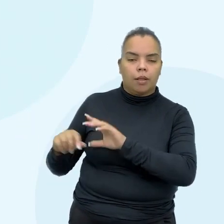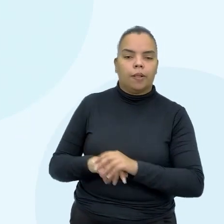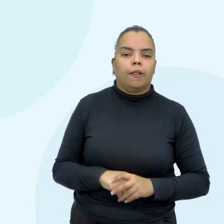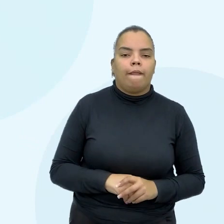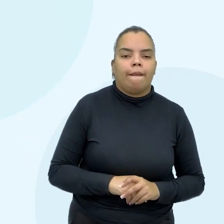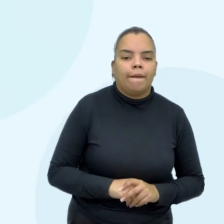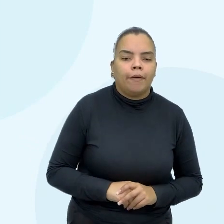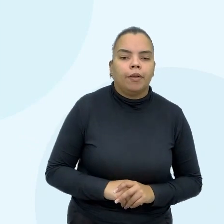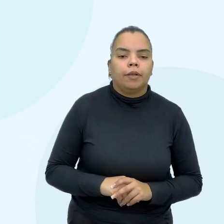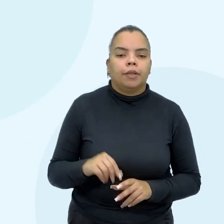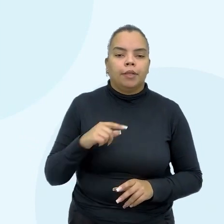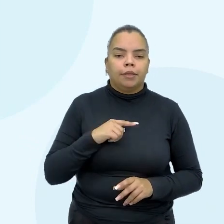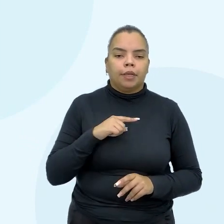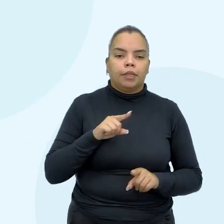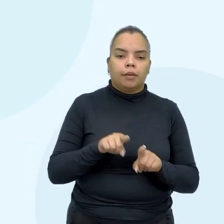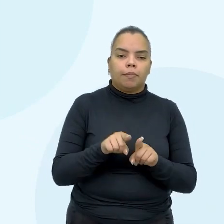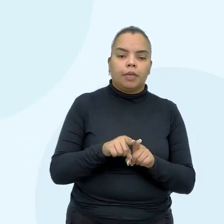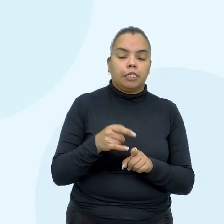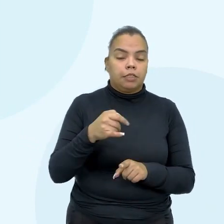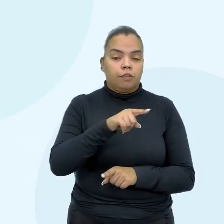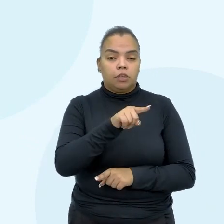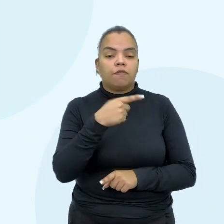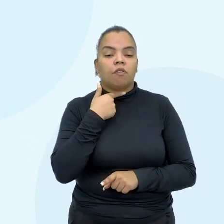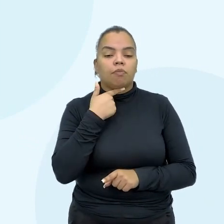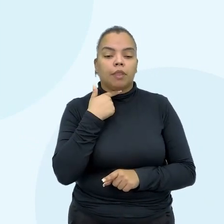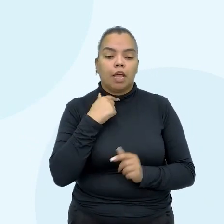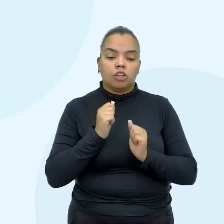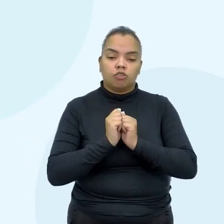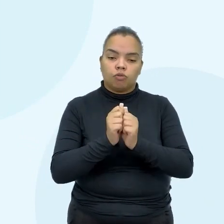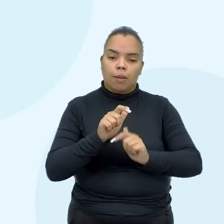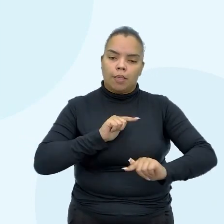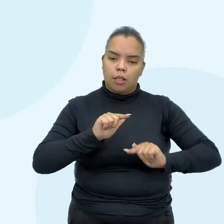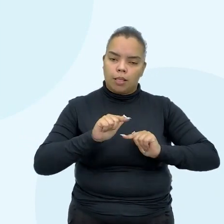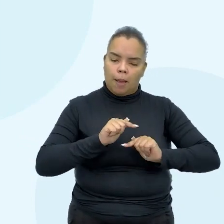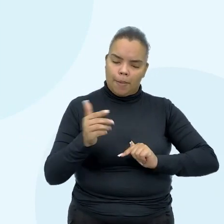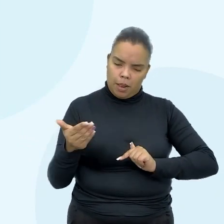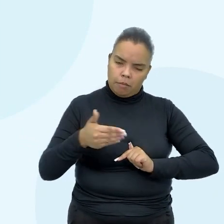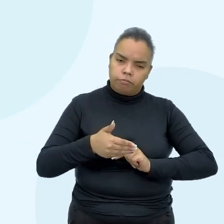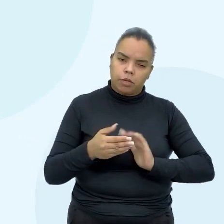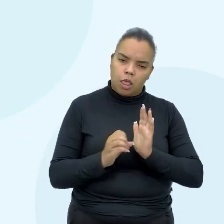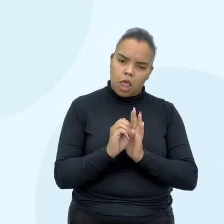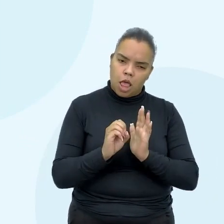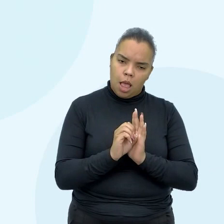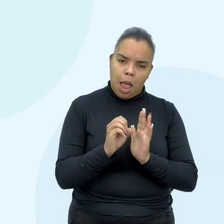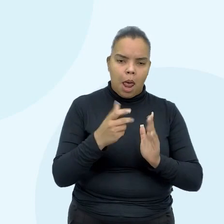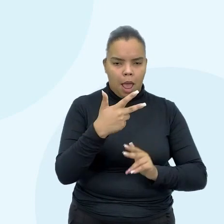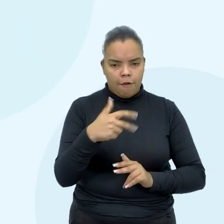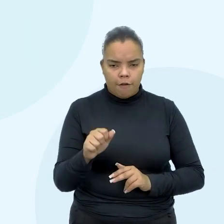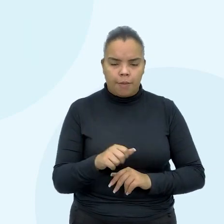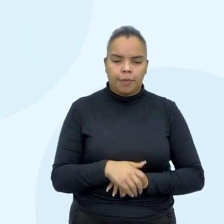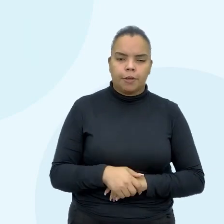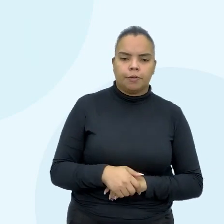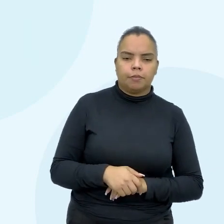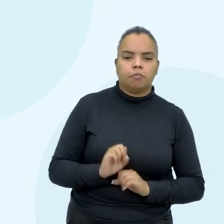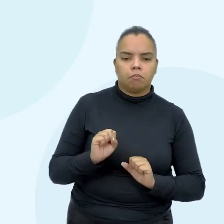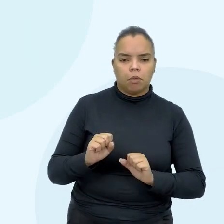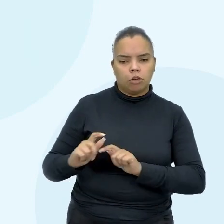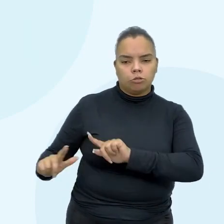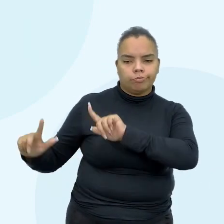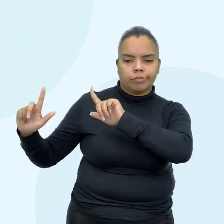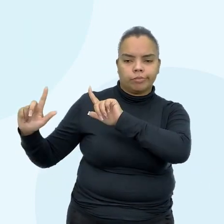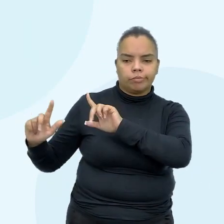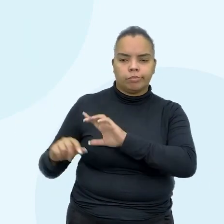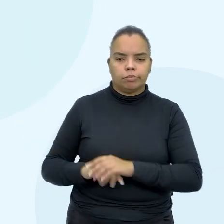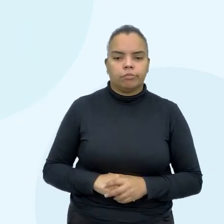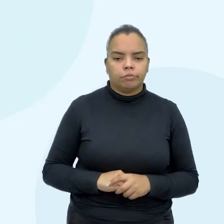próximo nós temos o Banco de Talento, né? Se você tiver interesse em vir trabalhar conosco, né? Pode acessar aí pelo QR Code ou pelo